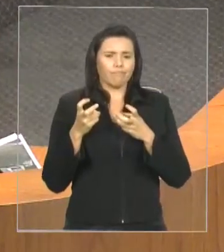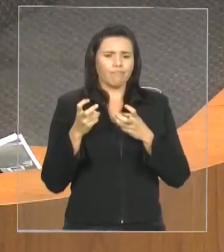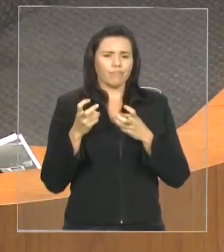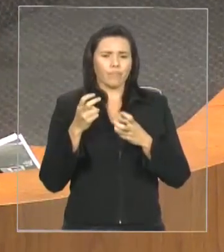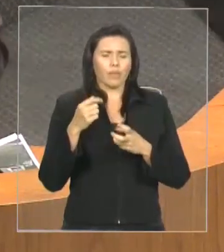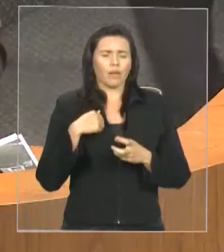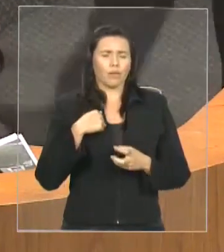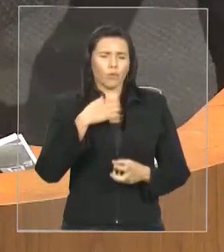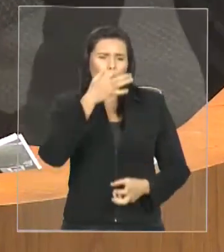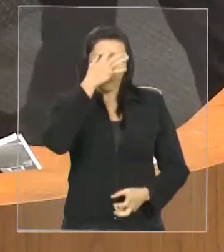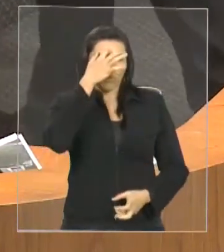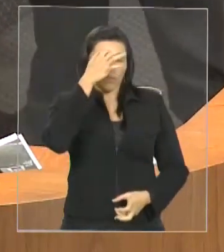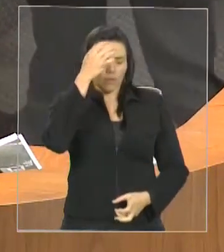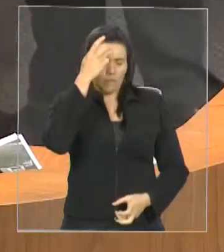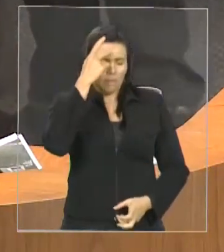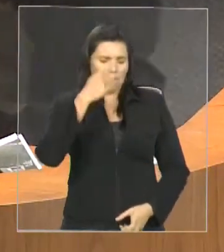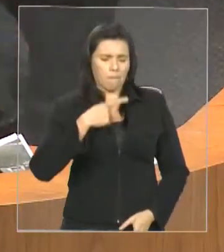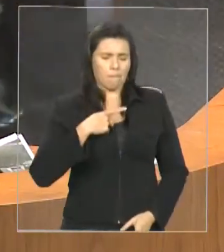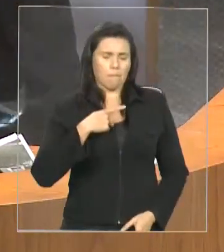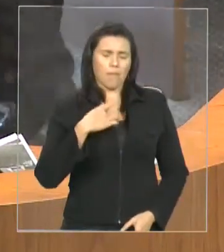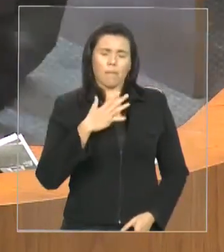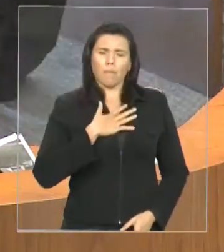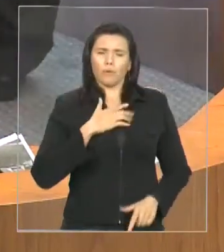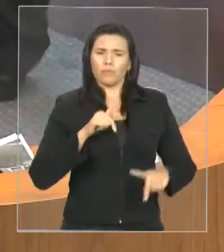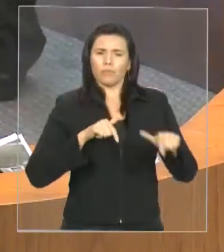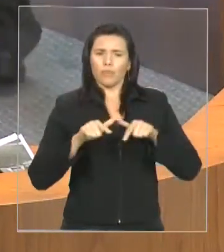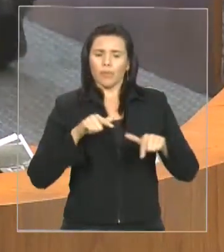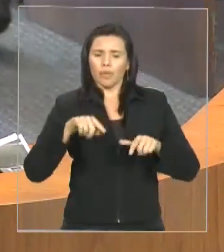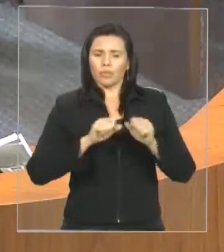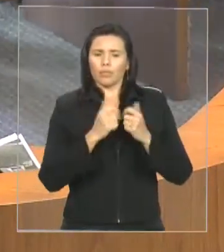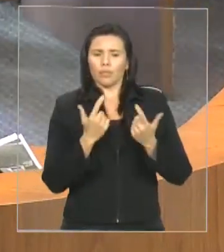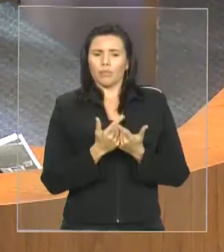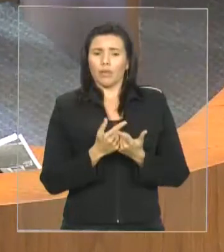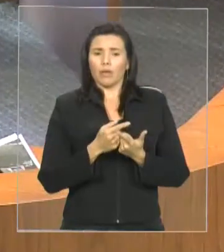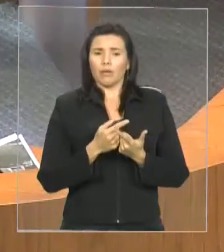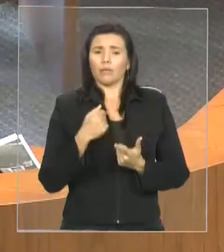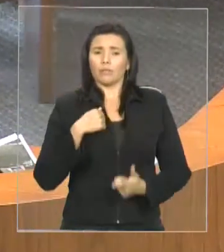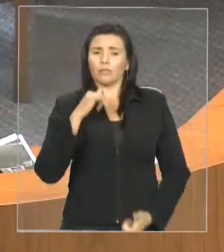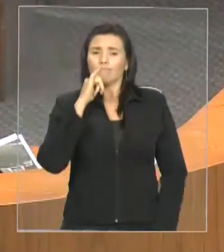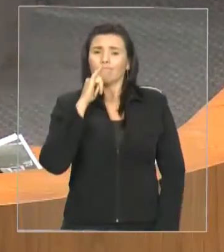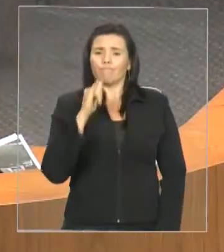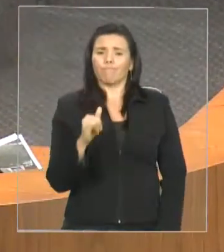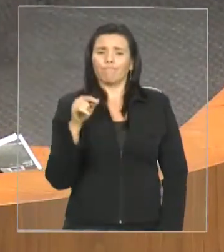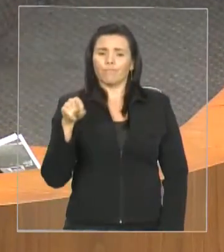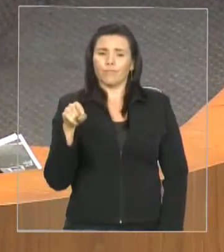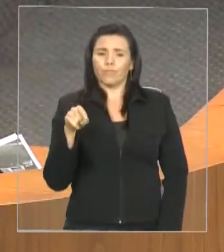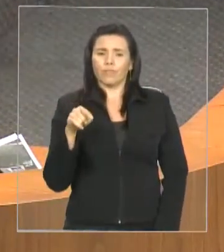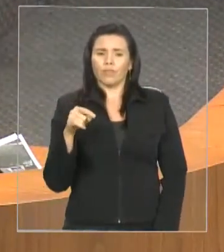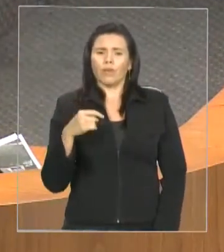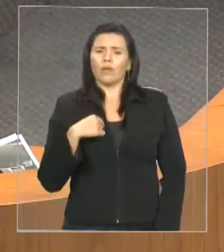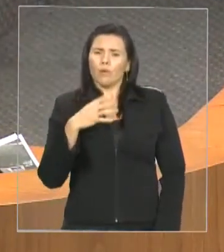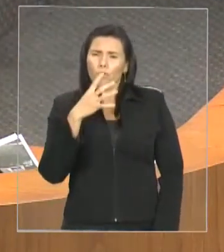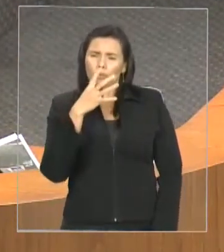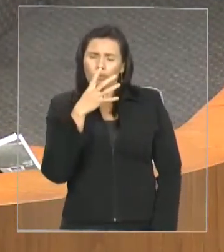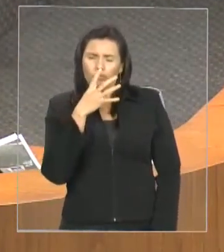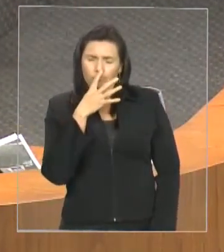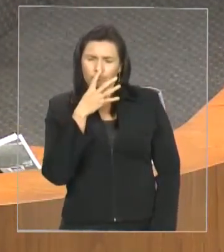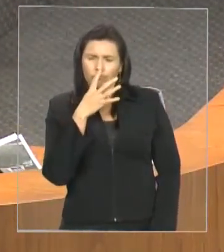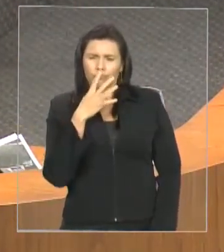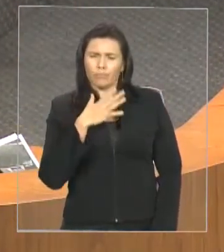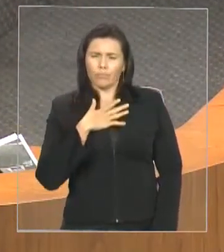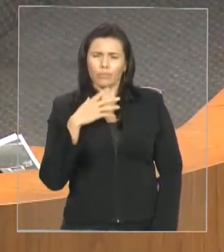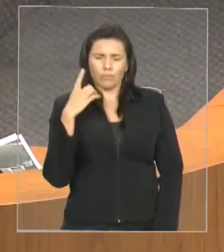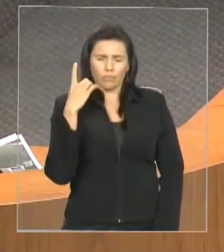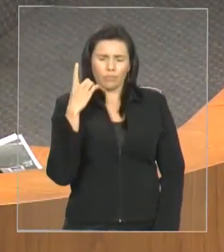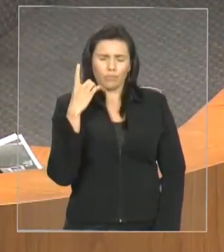ações na Assembleia Legislativa e Vossa Excelência pode ter certeza, e também acompanha com certeza o trabalho do deputado Hélio desta casa, e eu